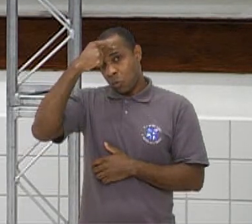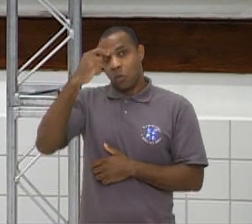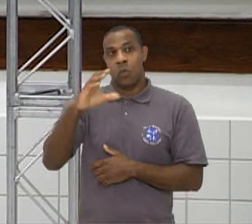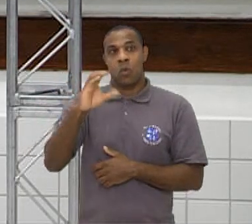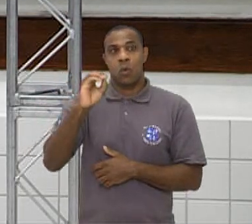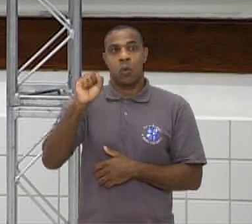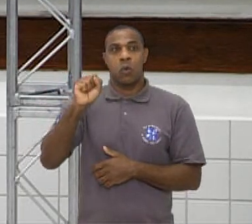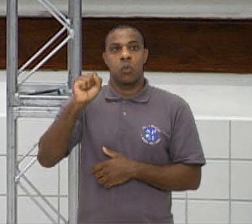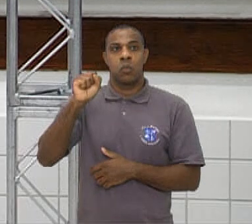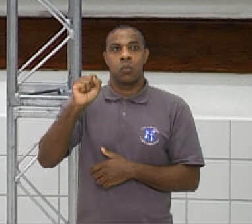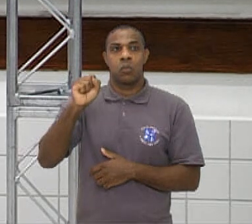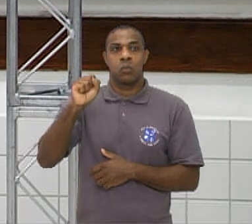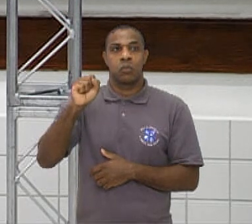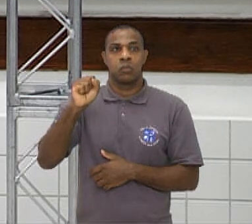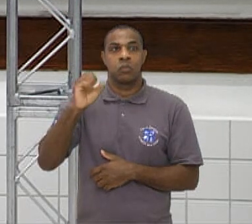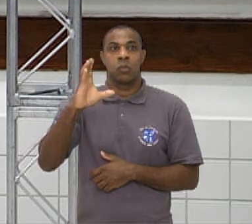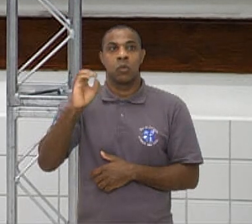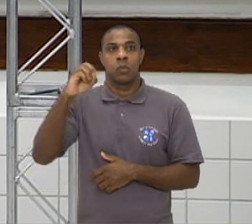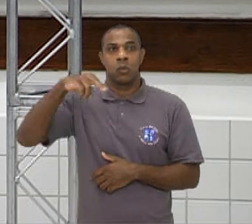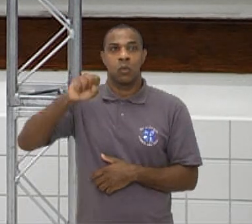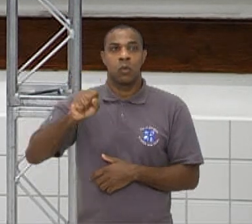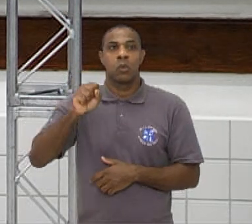de classe.